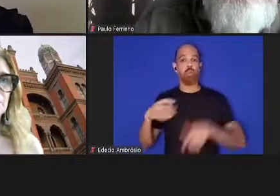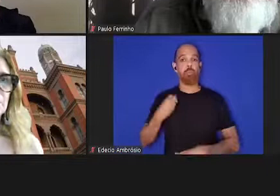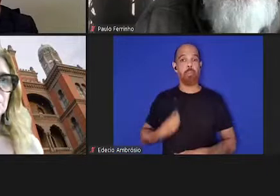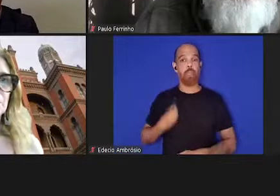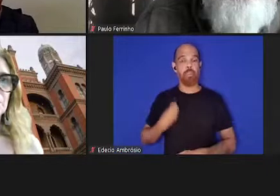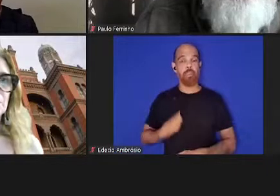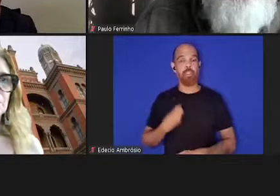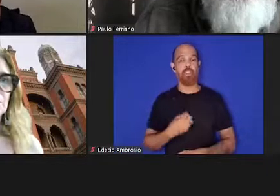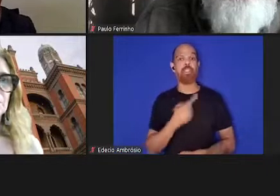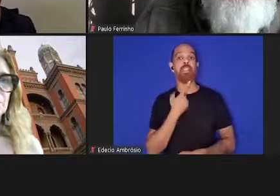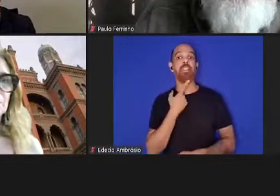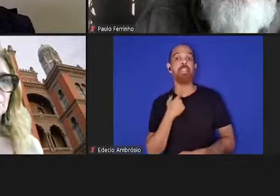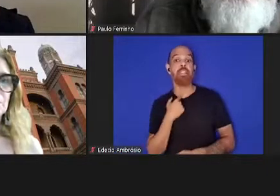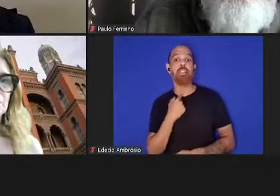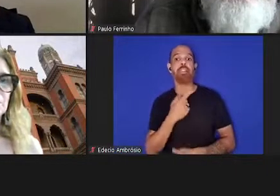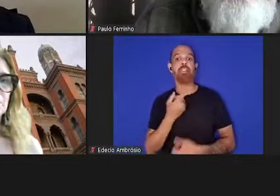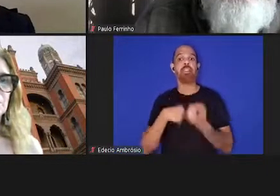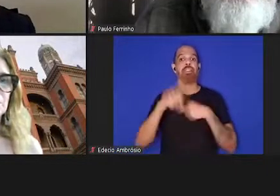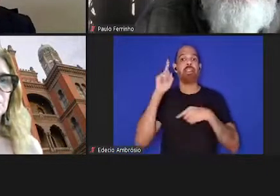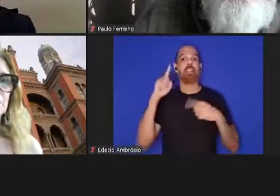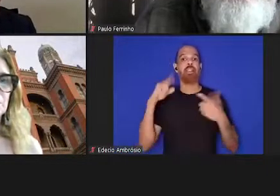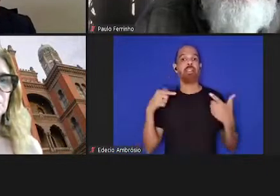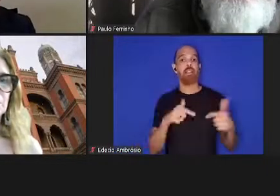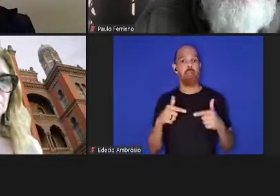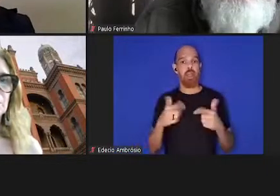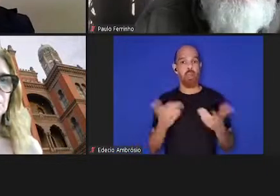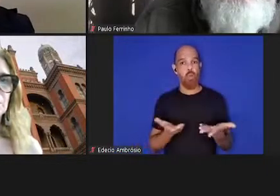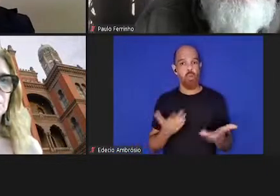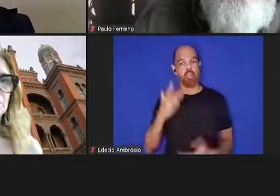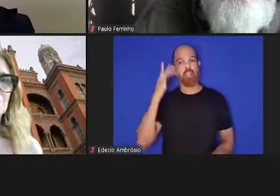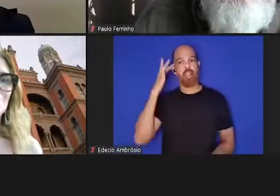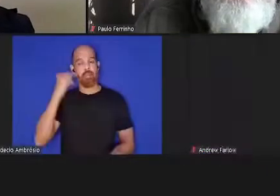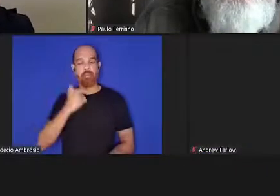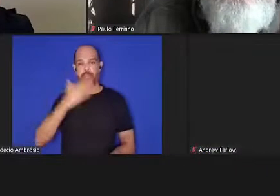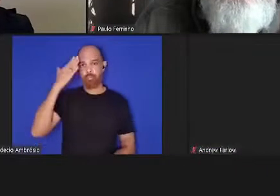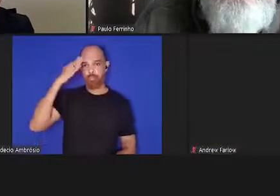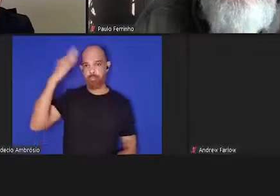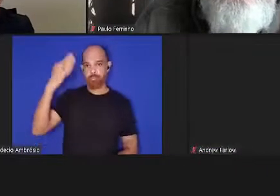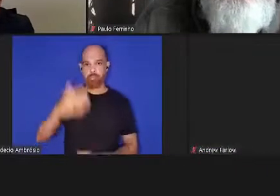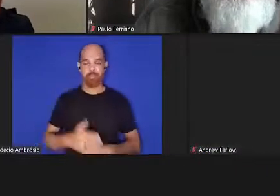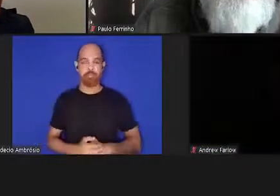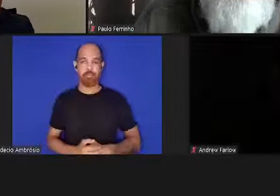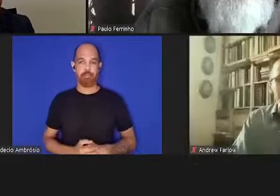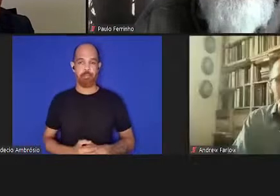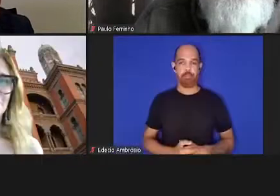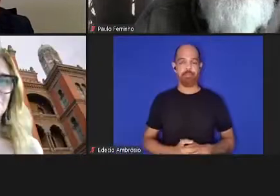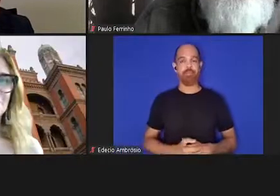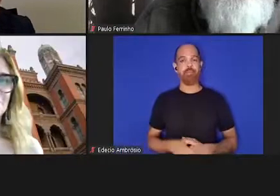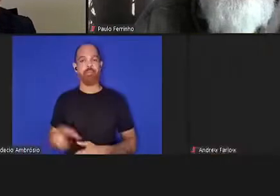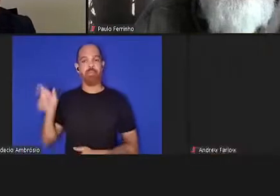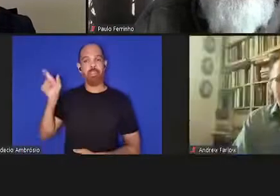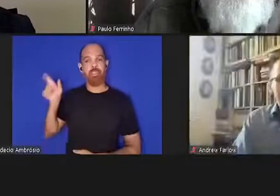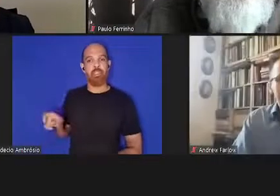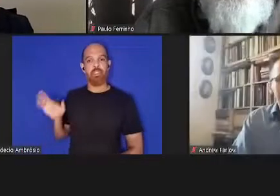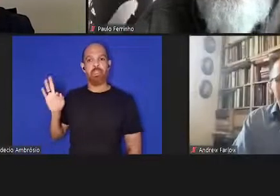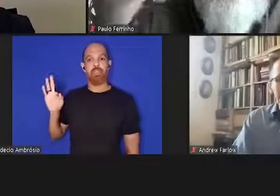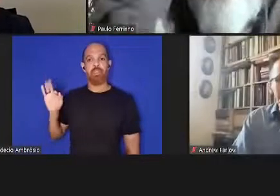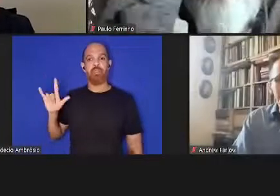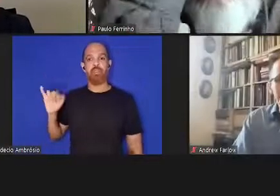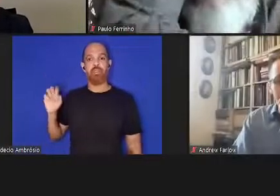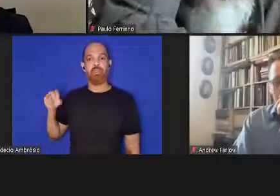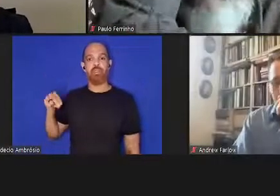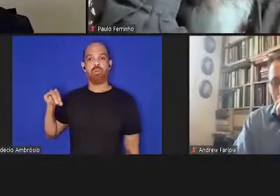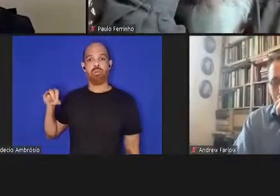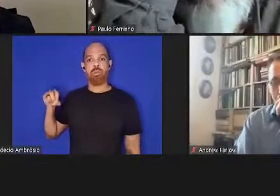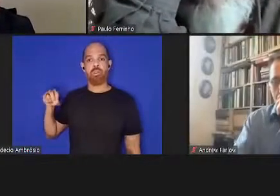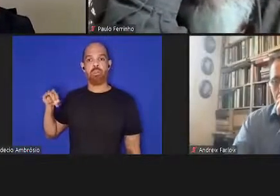excelente trabalho entre hoje e amanhã. Muito obrigado, em nome do Filomeno Fortes, e boa